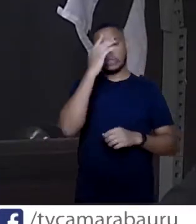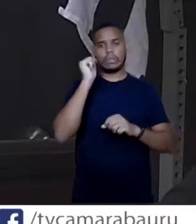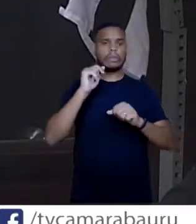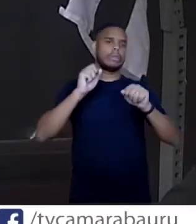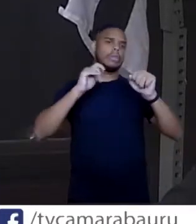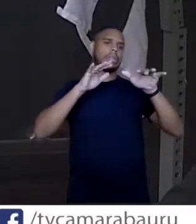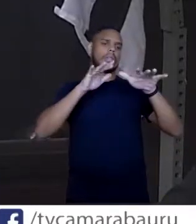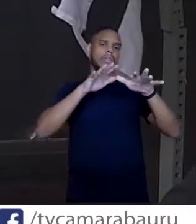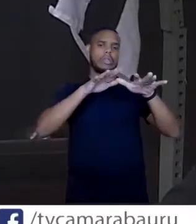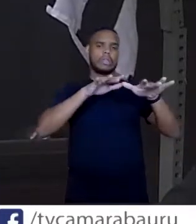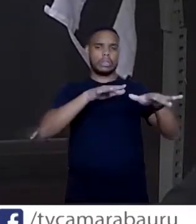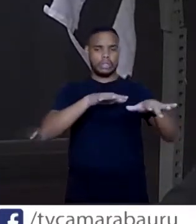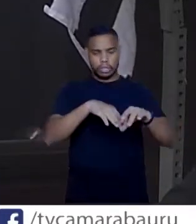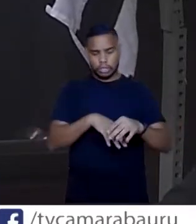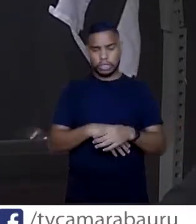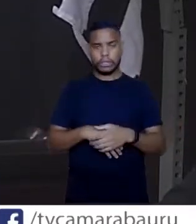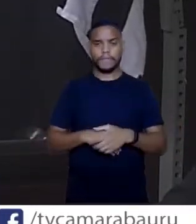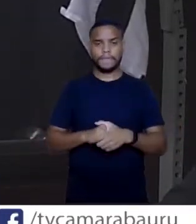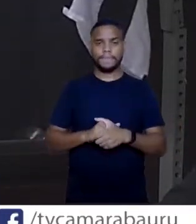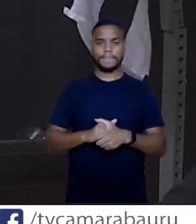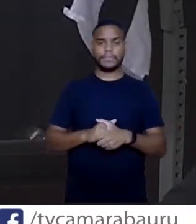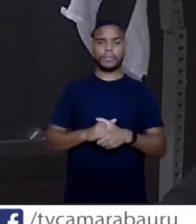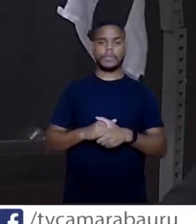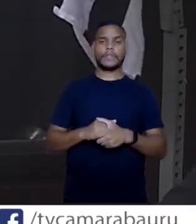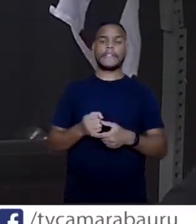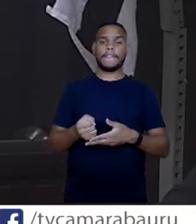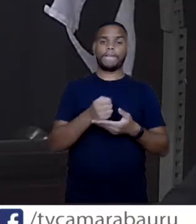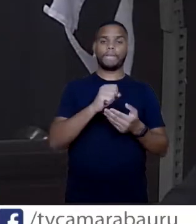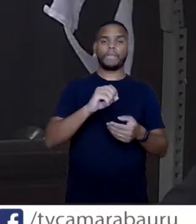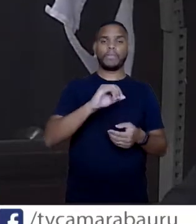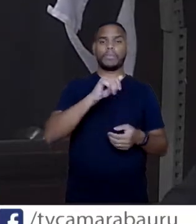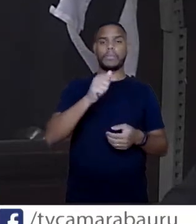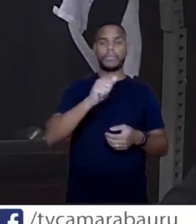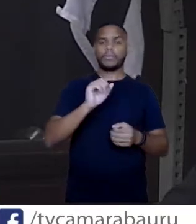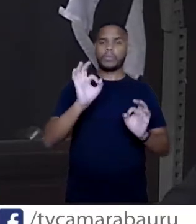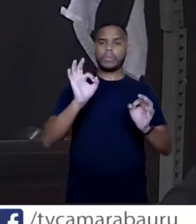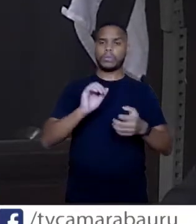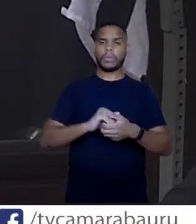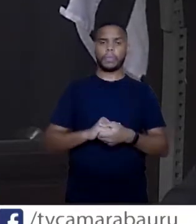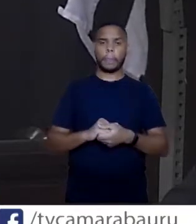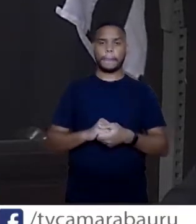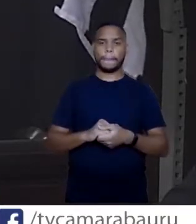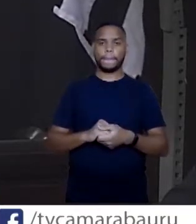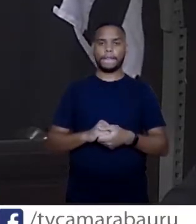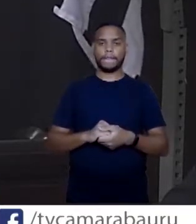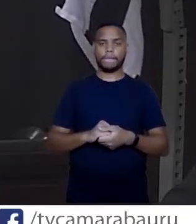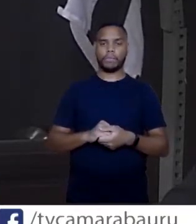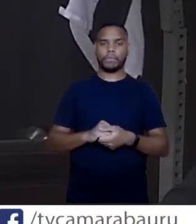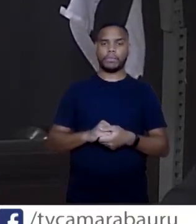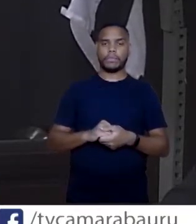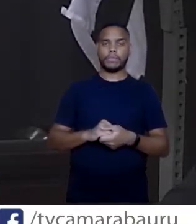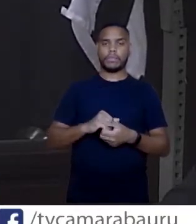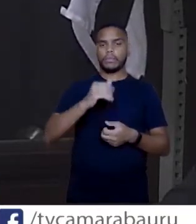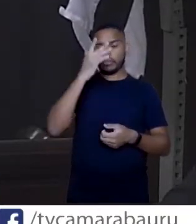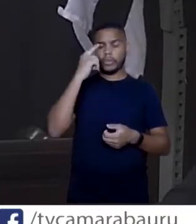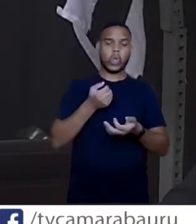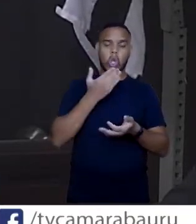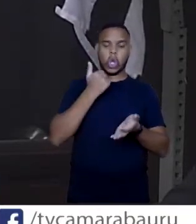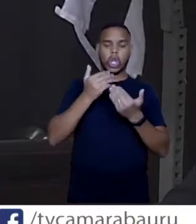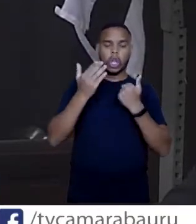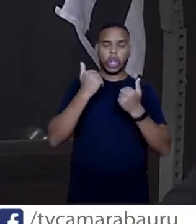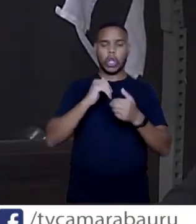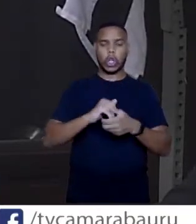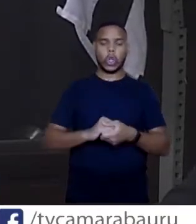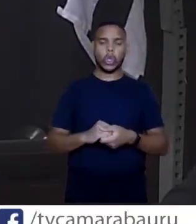a ficar gueiros levando soja para china para matar a fome dos nossos irmãos chineses o